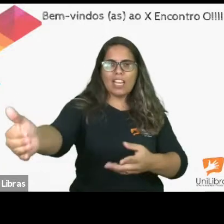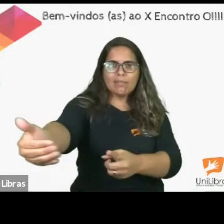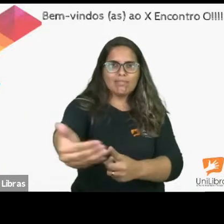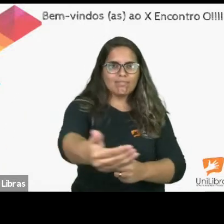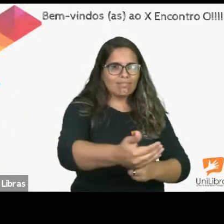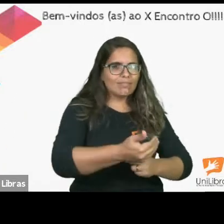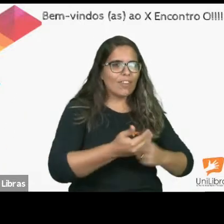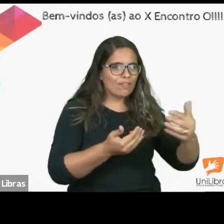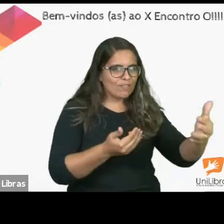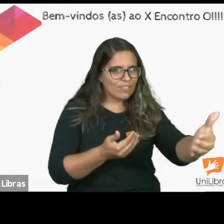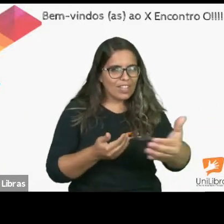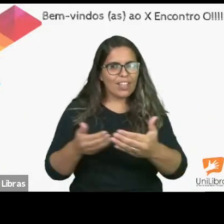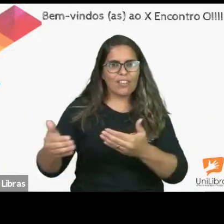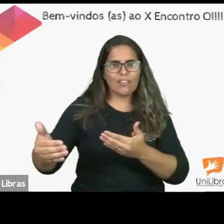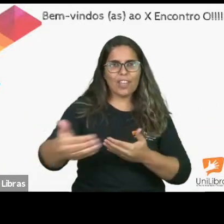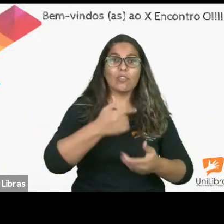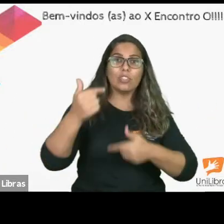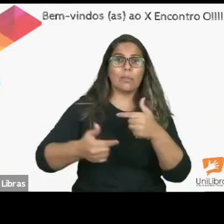na sua possibilidade de fazer.